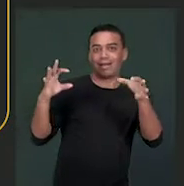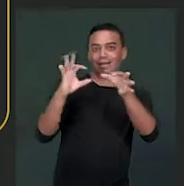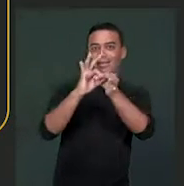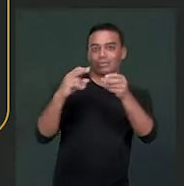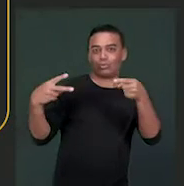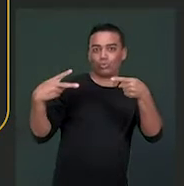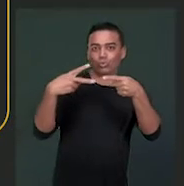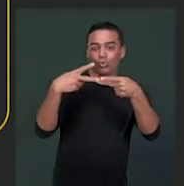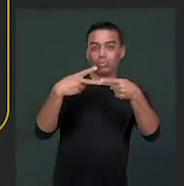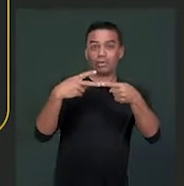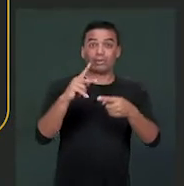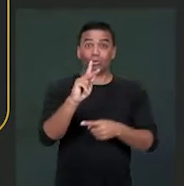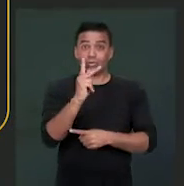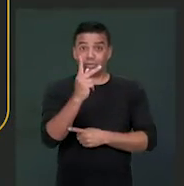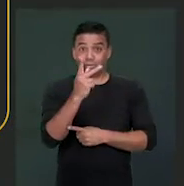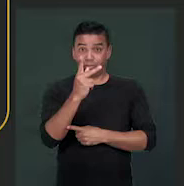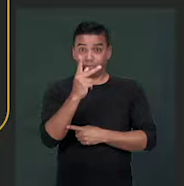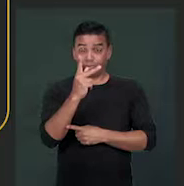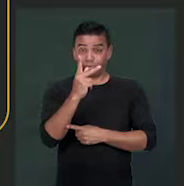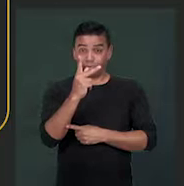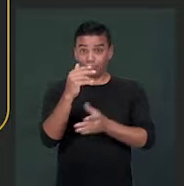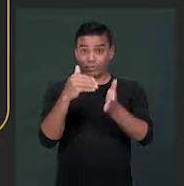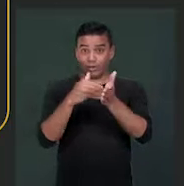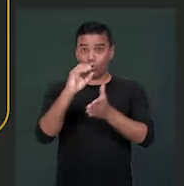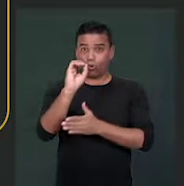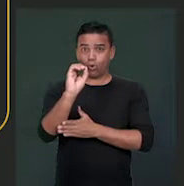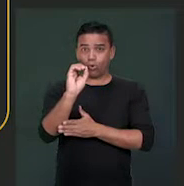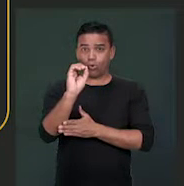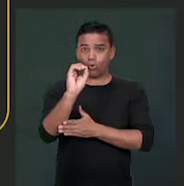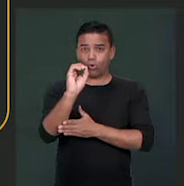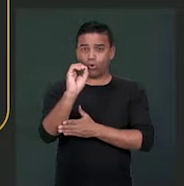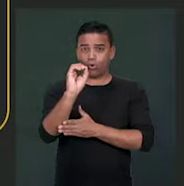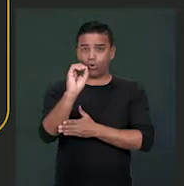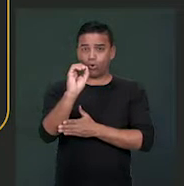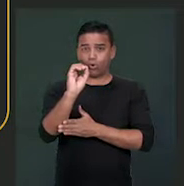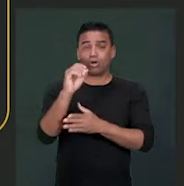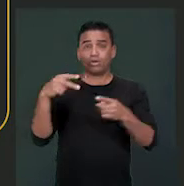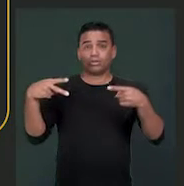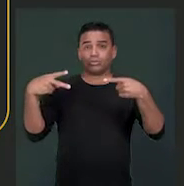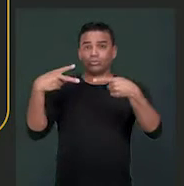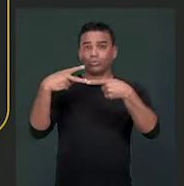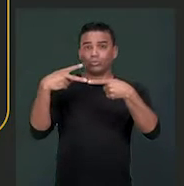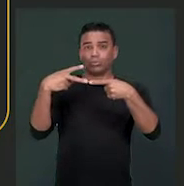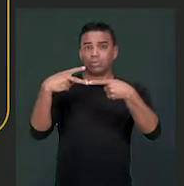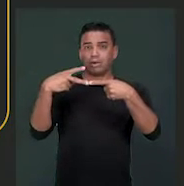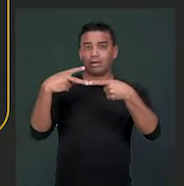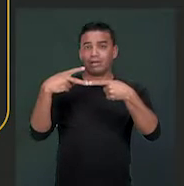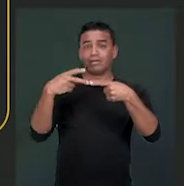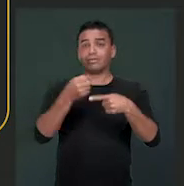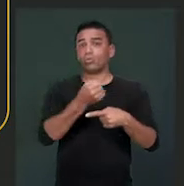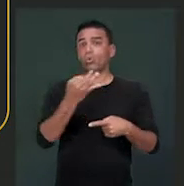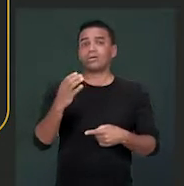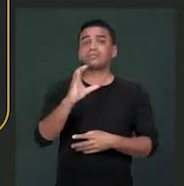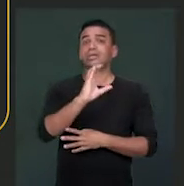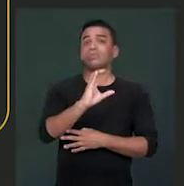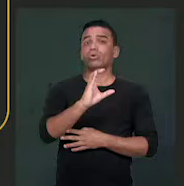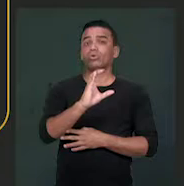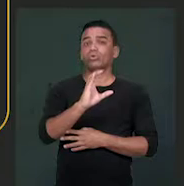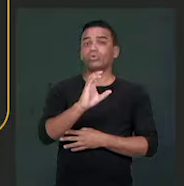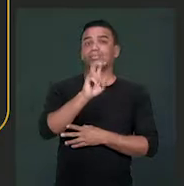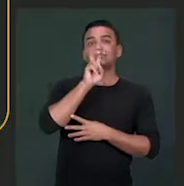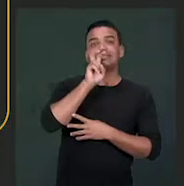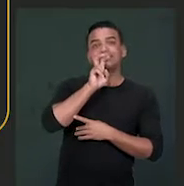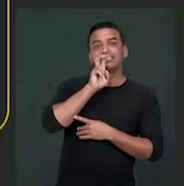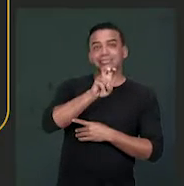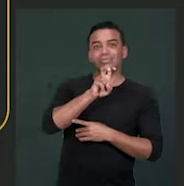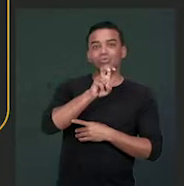um hidrocarboneto, termina em O, que tem dupla ligação e quantos carbonos? Eu tenho